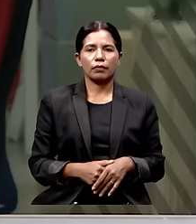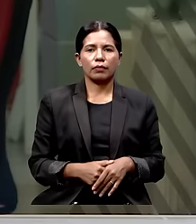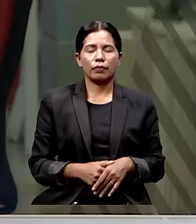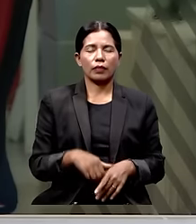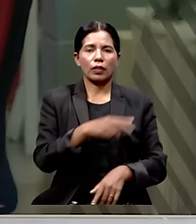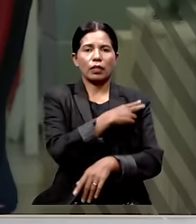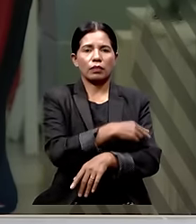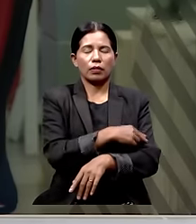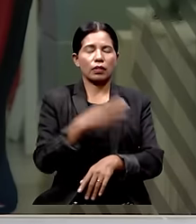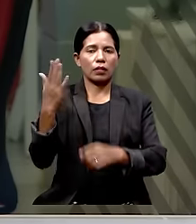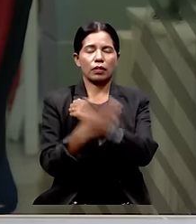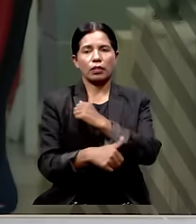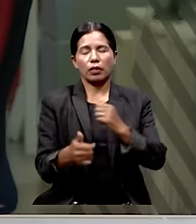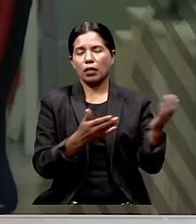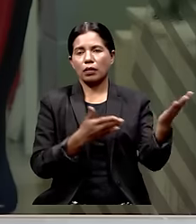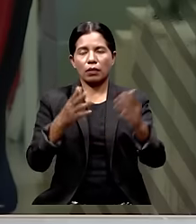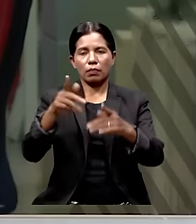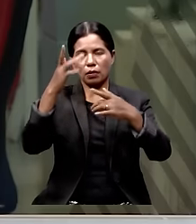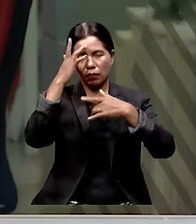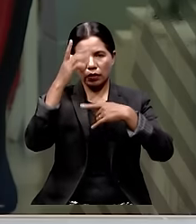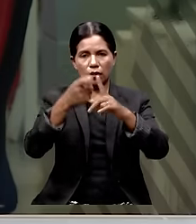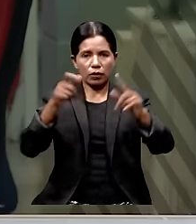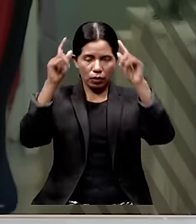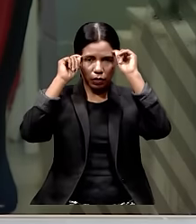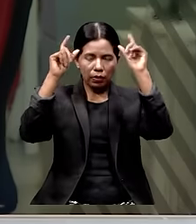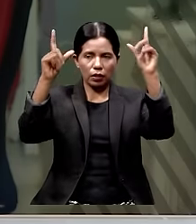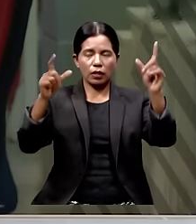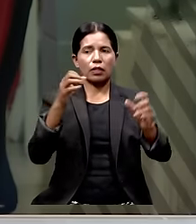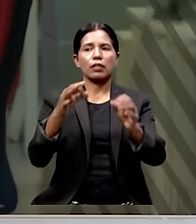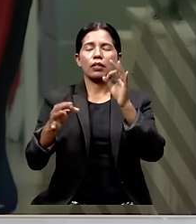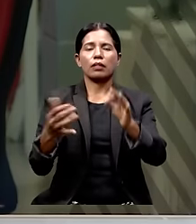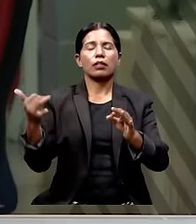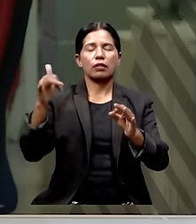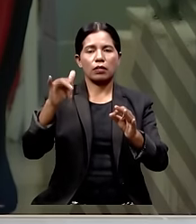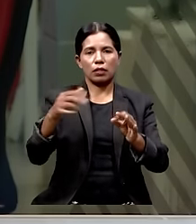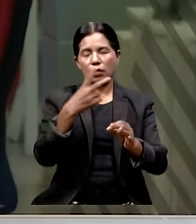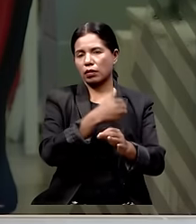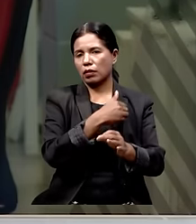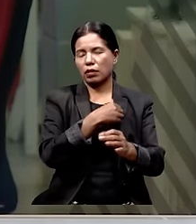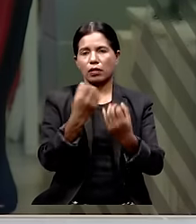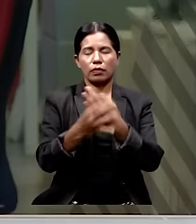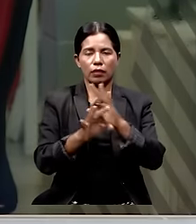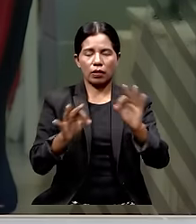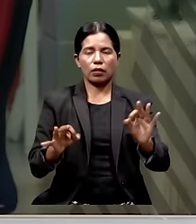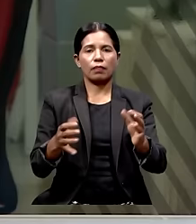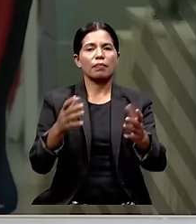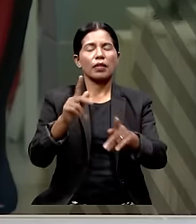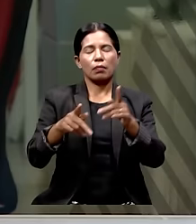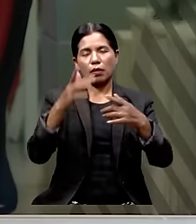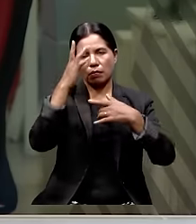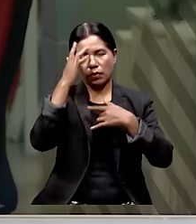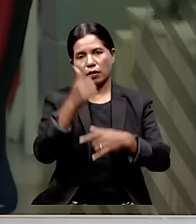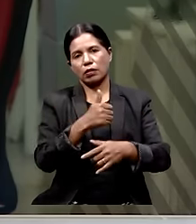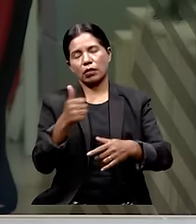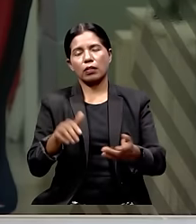Hospital Sira Iha Reliu Haruka Fila Paciente José Timor Leste, mas que Sira Ni Tratamento Sida Okhoto, Nune, Paciente Balon